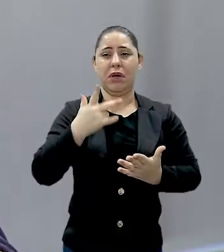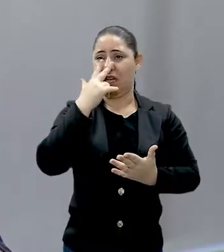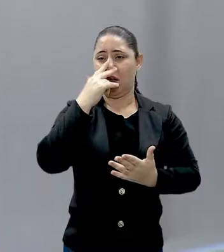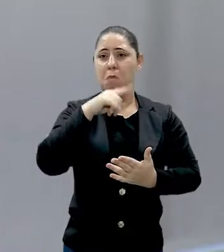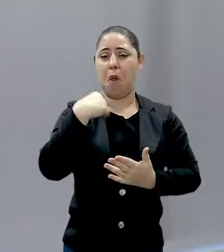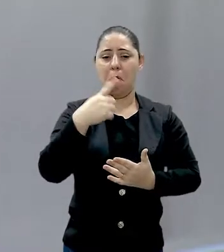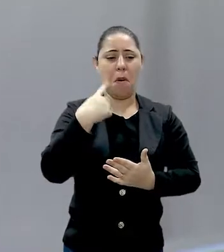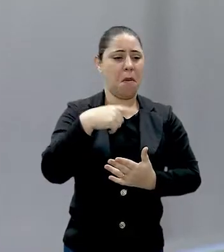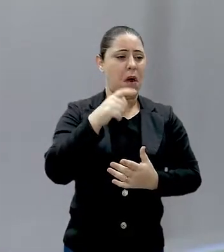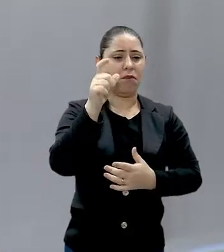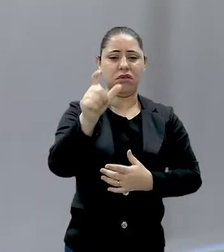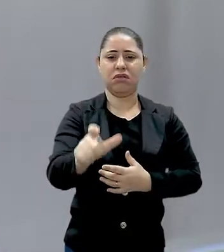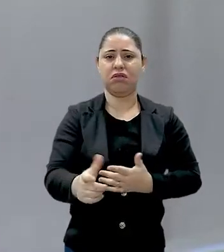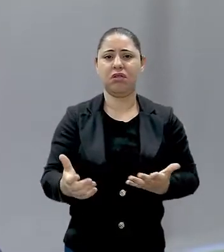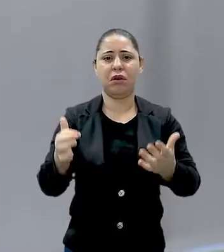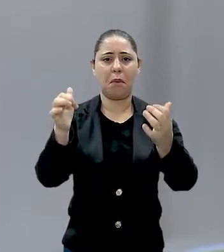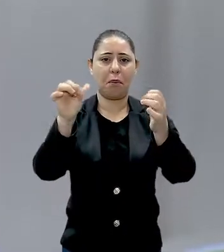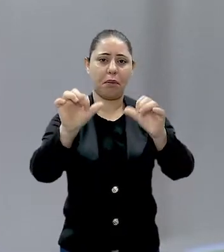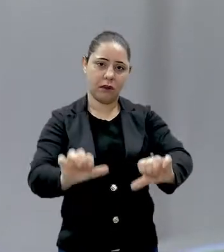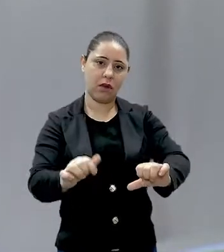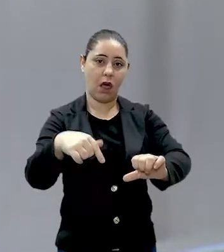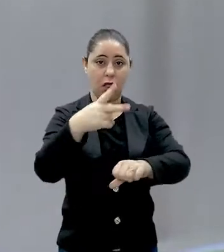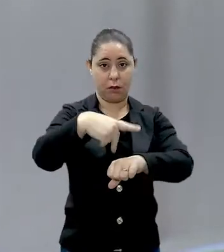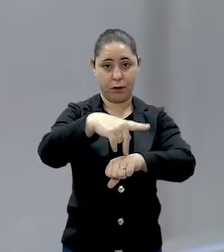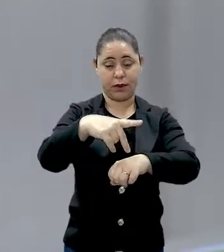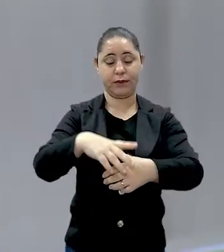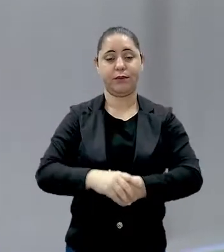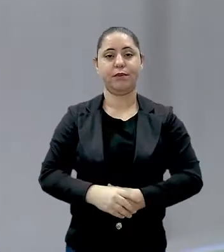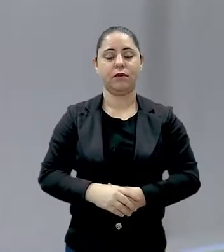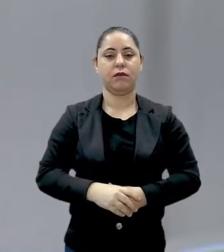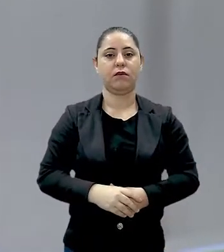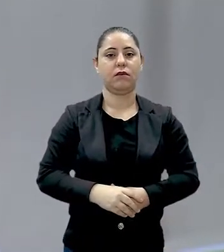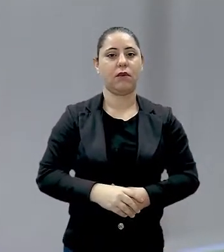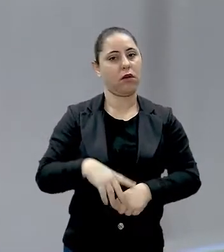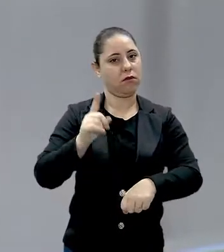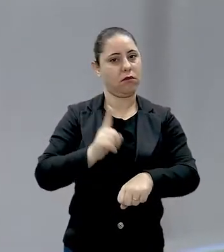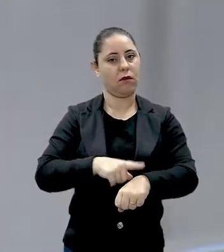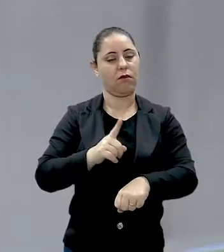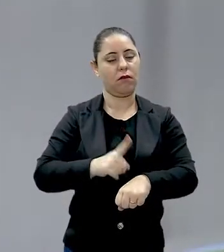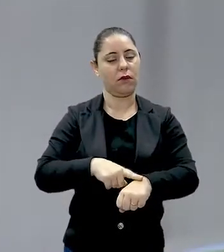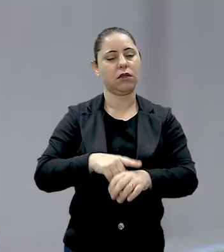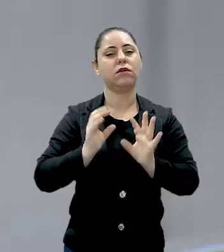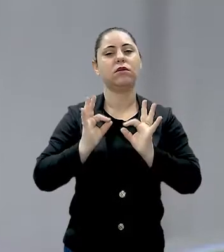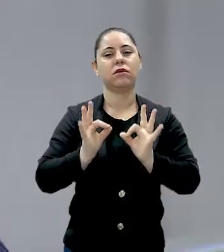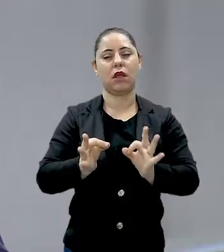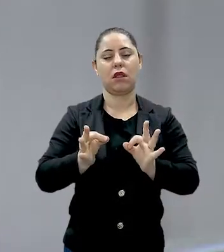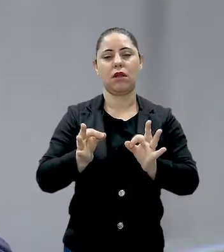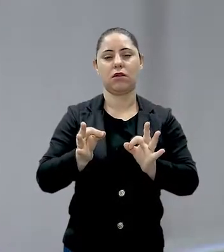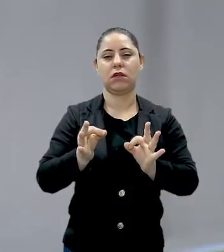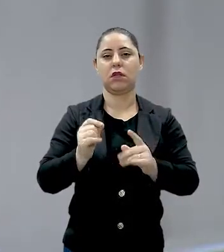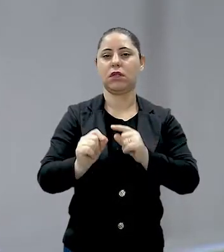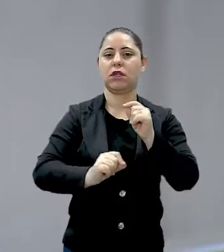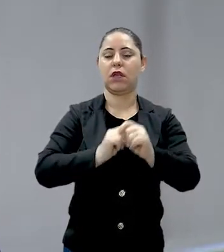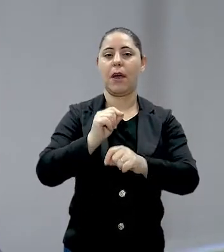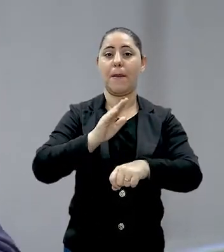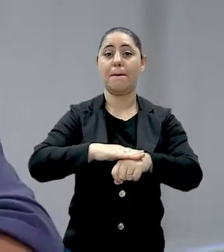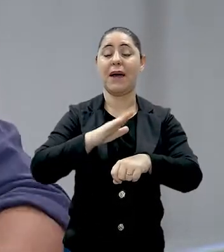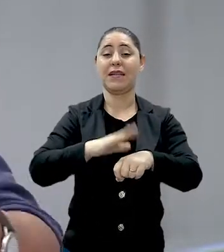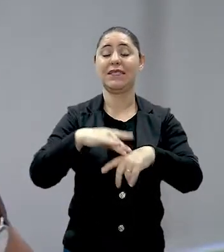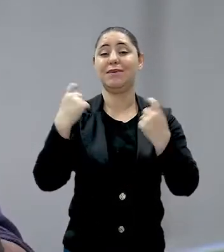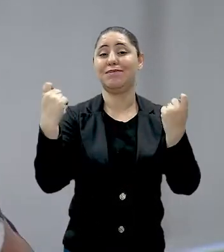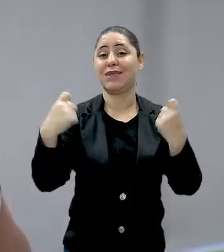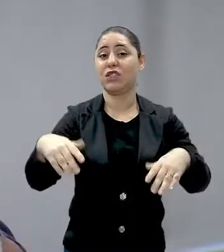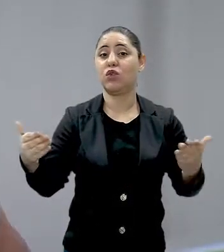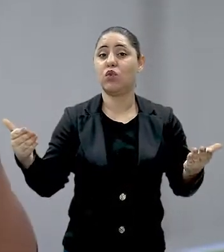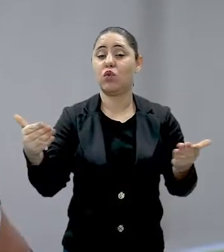é uma tragédia, na verdade, que está deixando esses resultados no nosso país. E, num momento como esse, com certeza absoluta. É